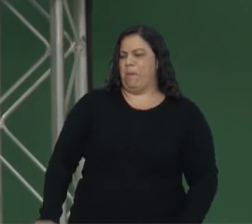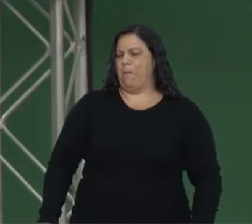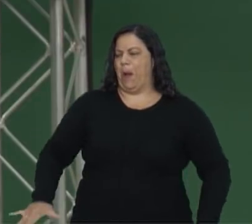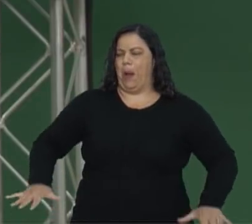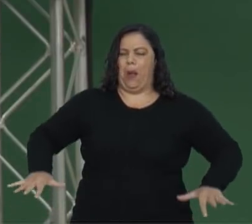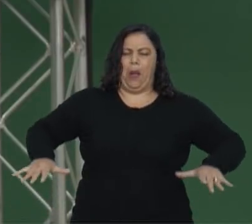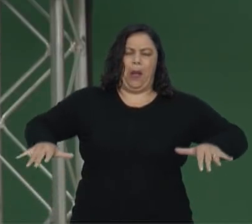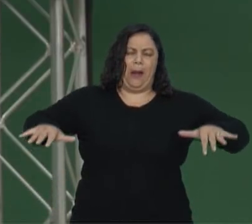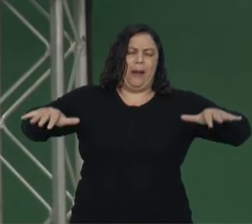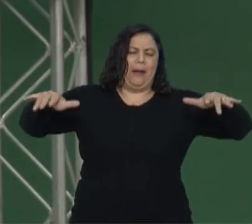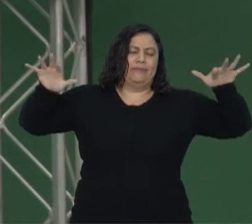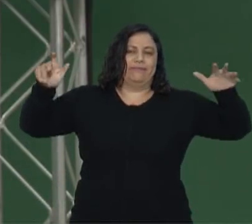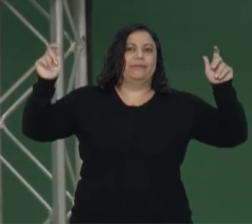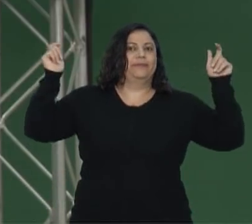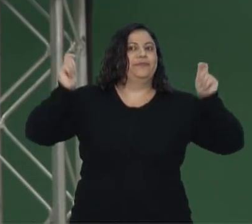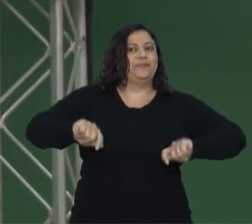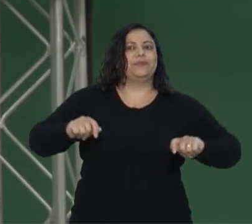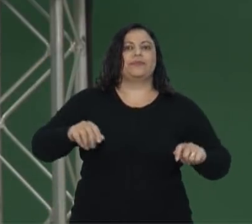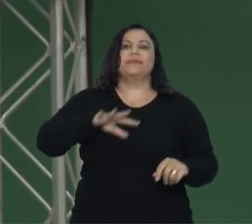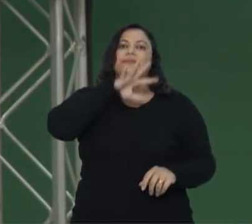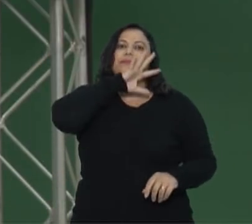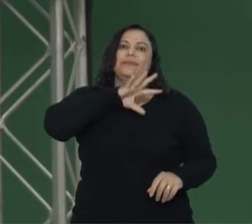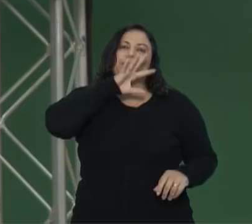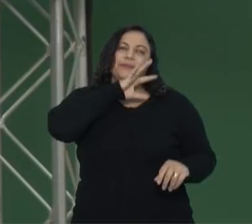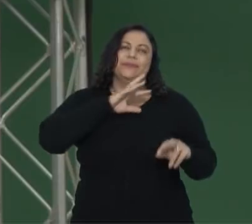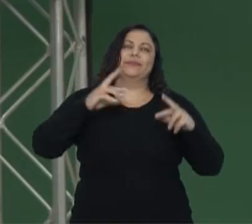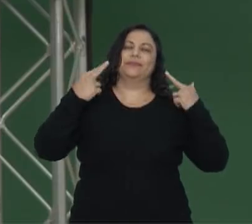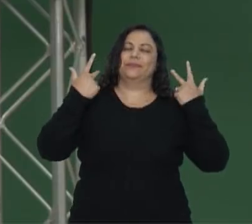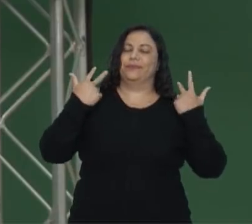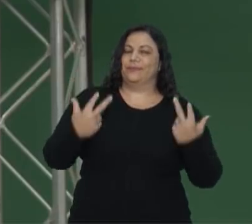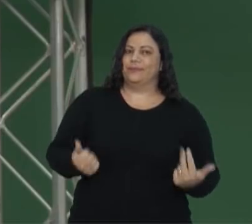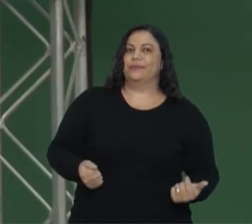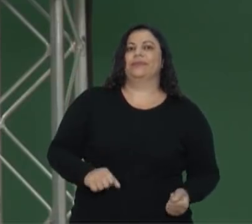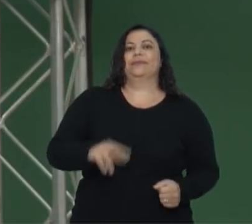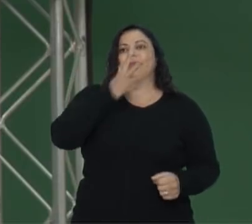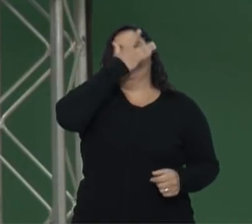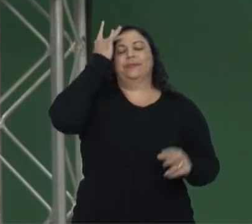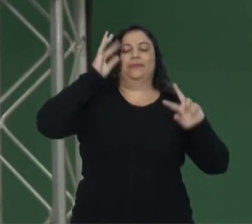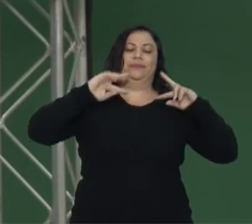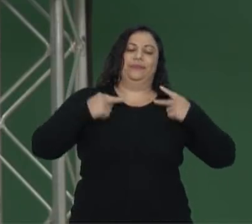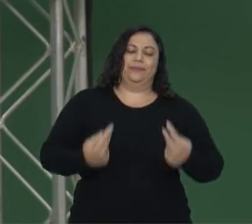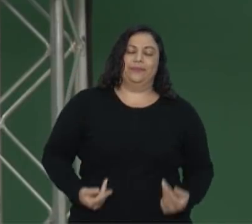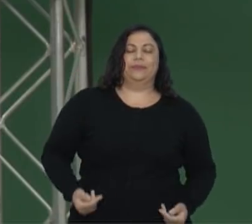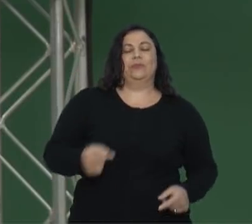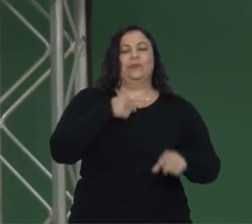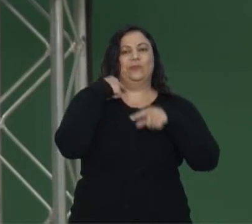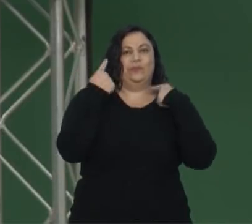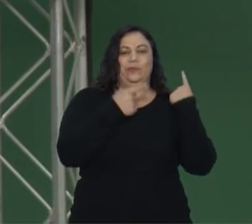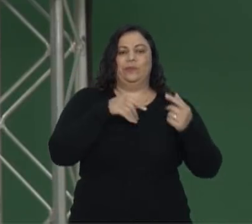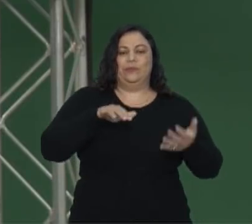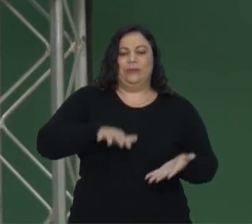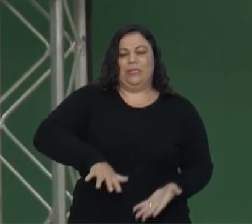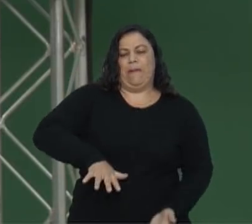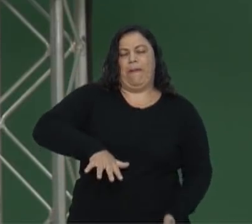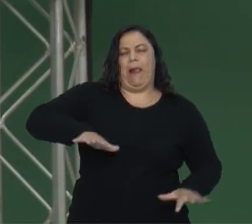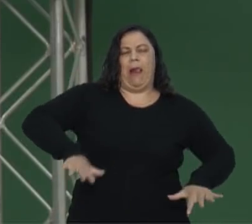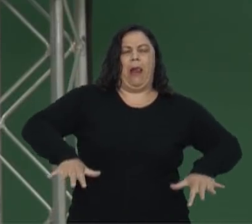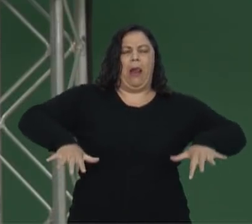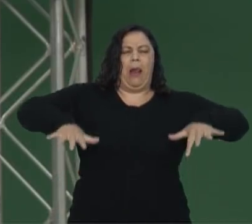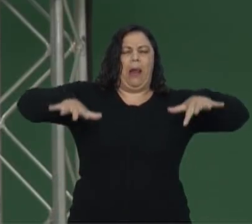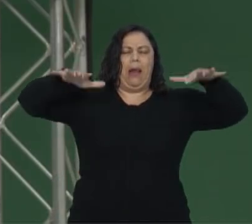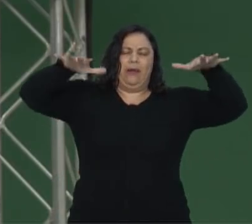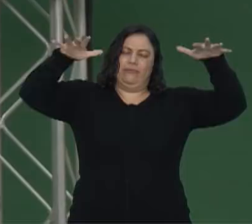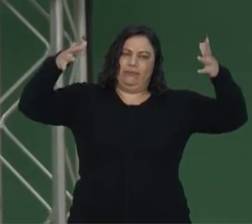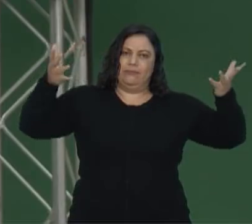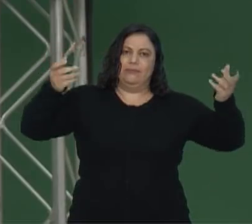animais mortos e até, infelizmente, de pessoas. Olha a importância destes seres, né? Dos fungos e das bactérias.